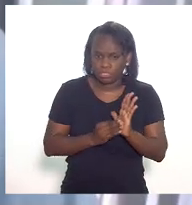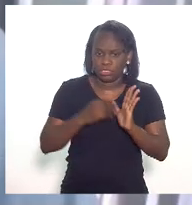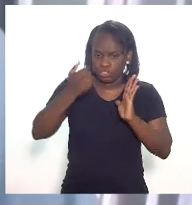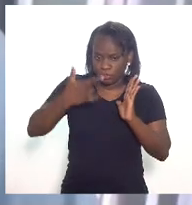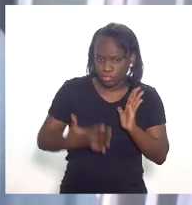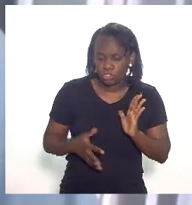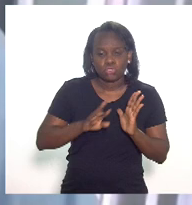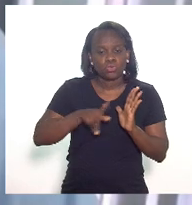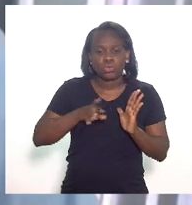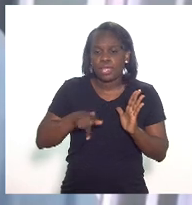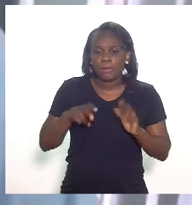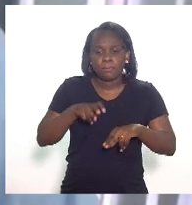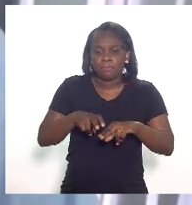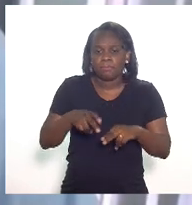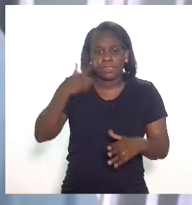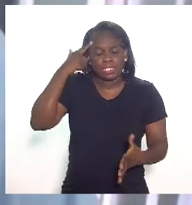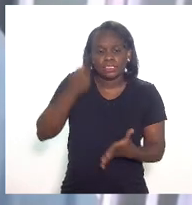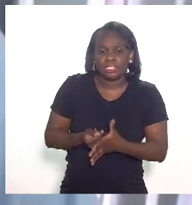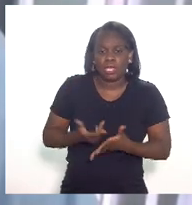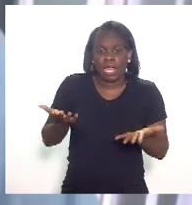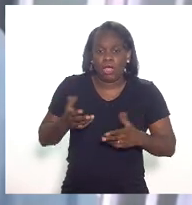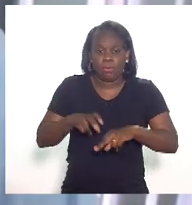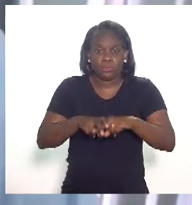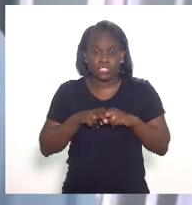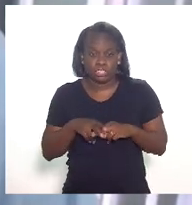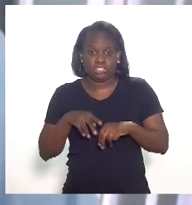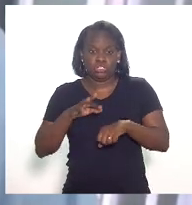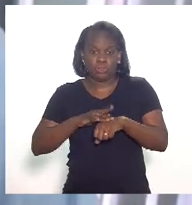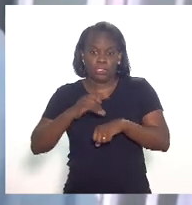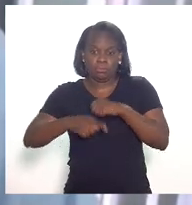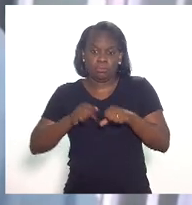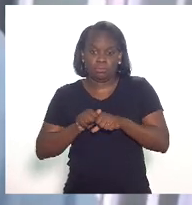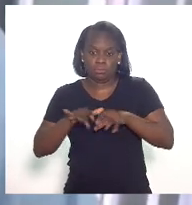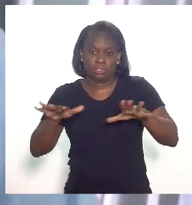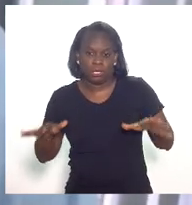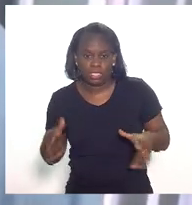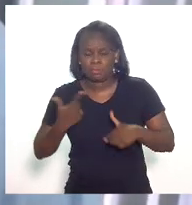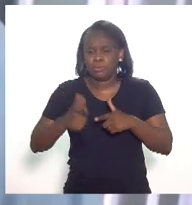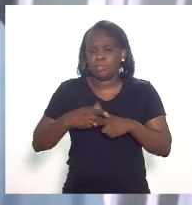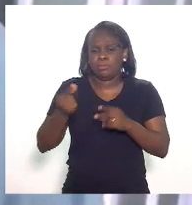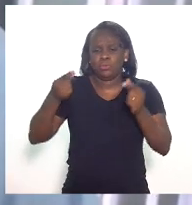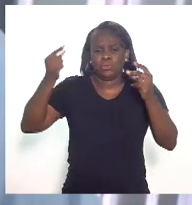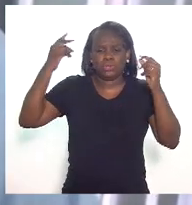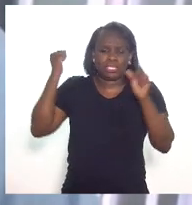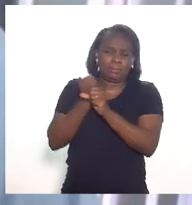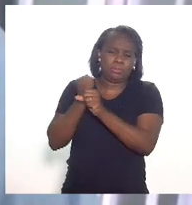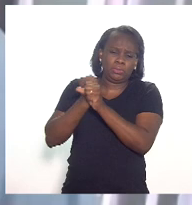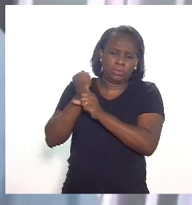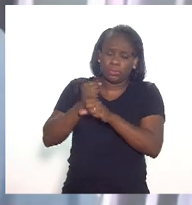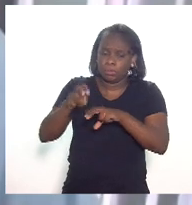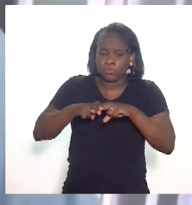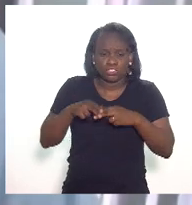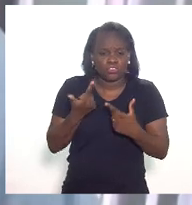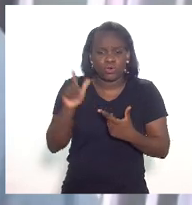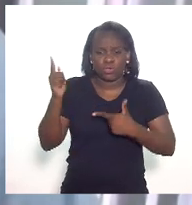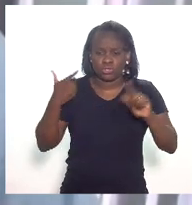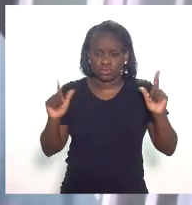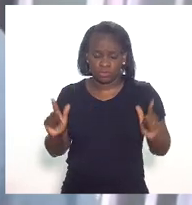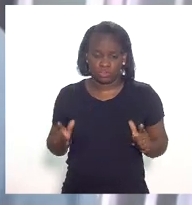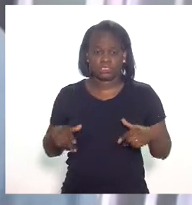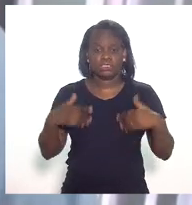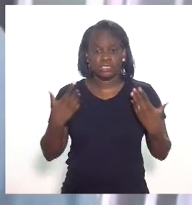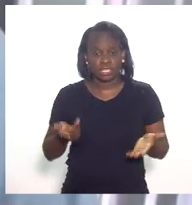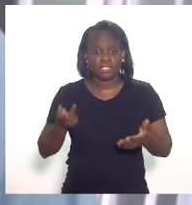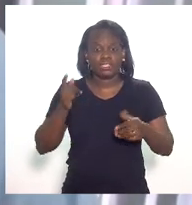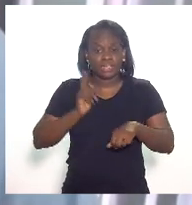né, não é o elemento definidor da situação da sala de cinema, que vem enfrentando problemas há muito tempo por outras razões. Por outras razões. E em